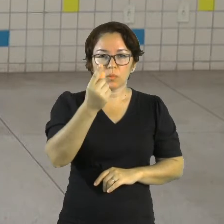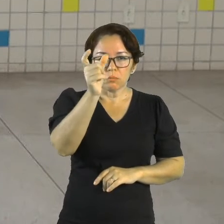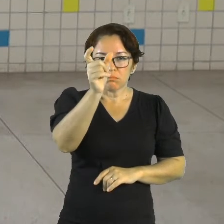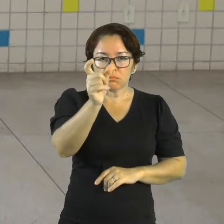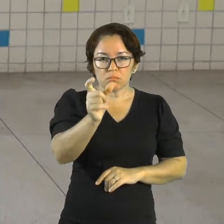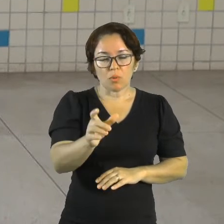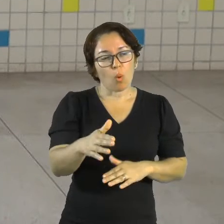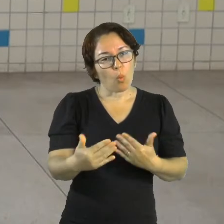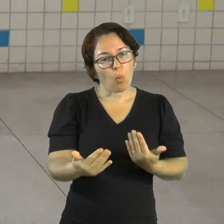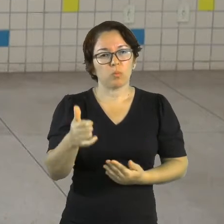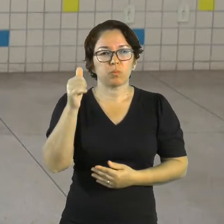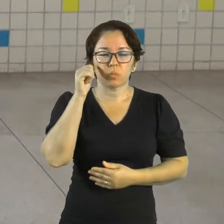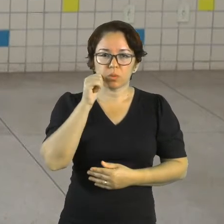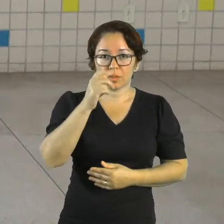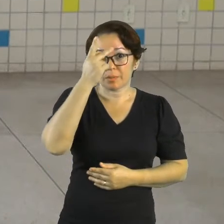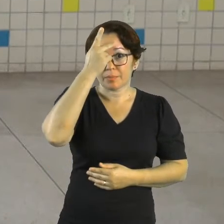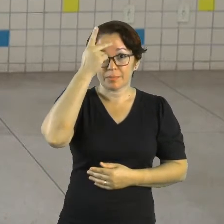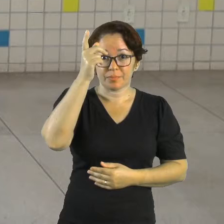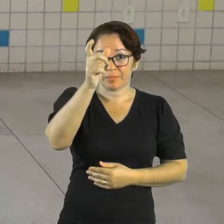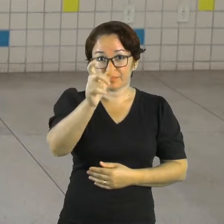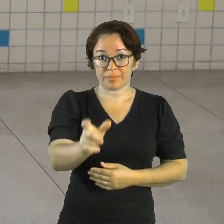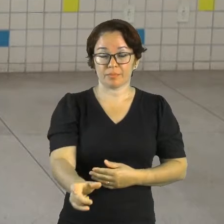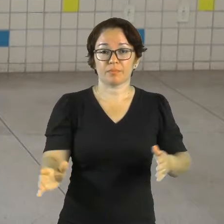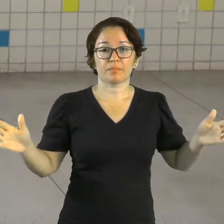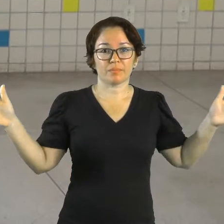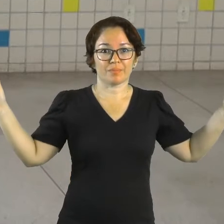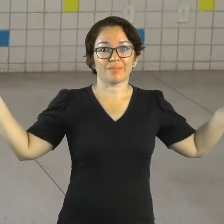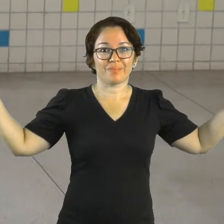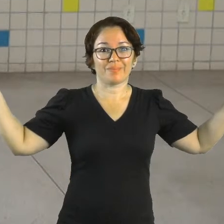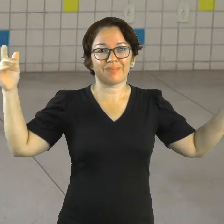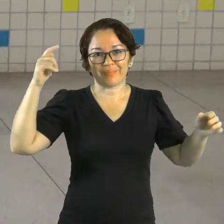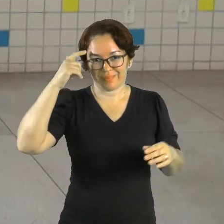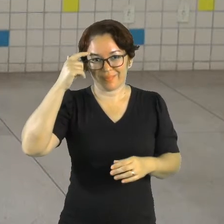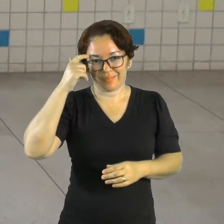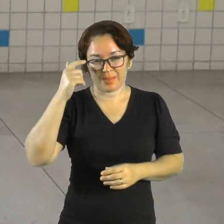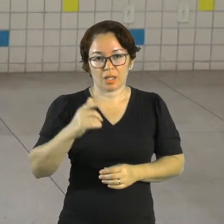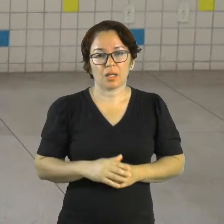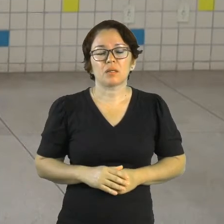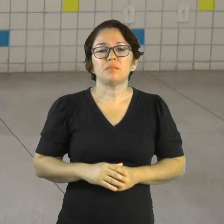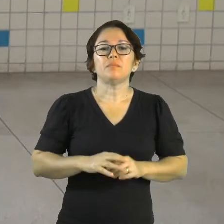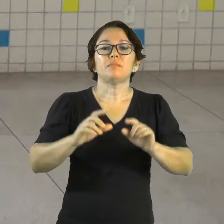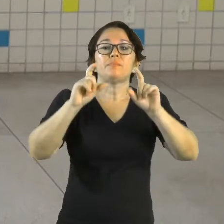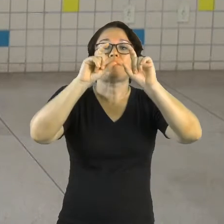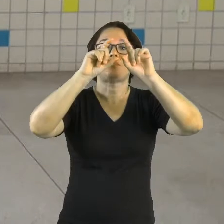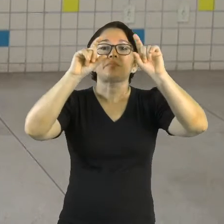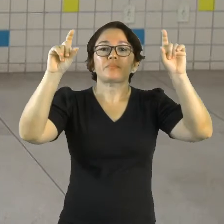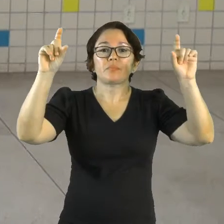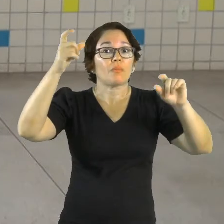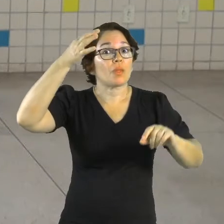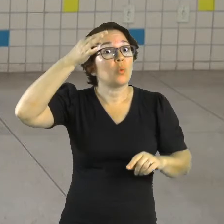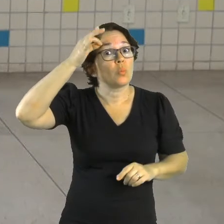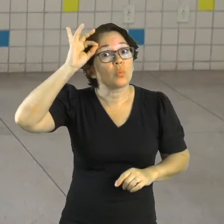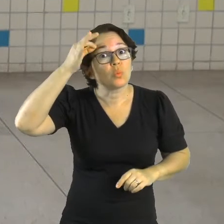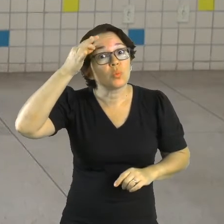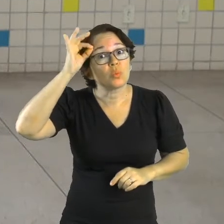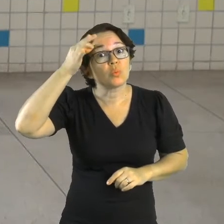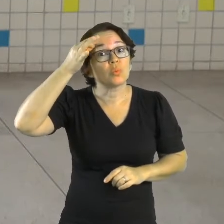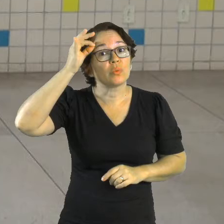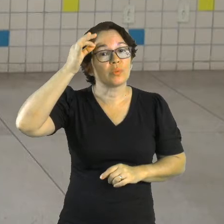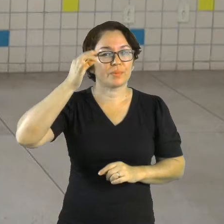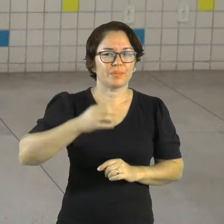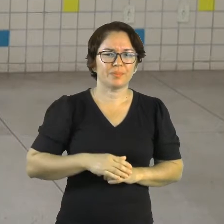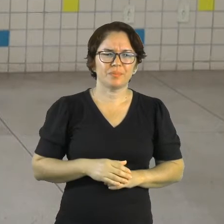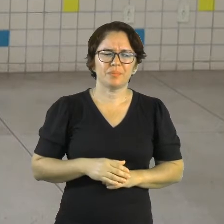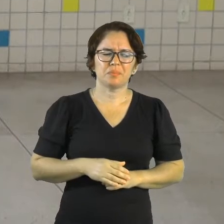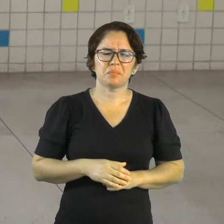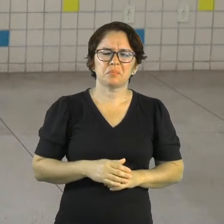uma mulher, uma pessoa com os braços abertos. E o título do poema, Urgente. Será o que vai